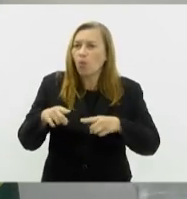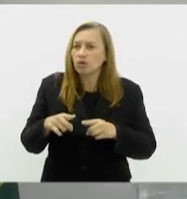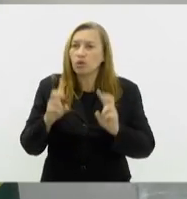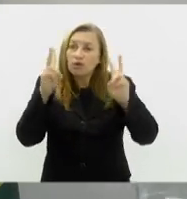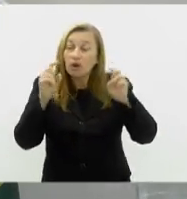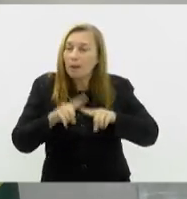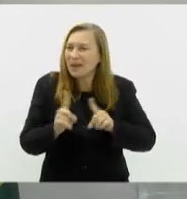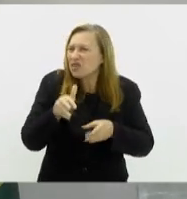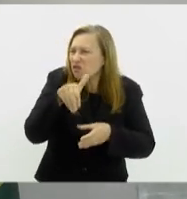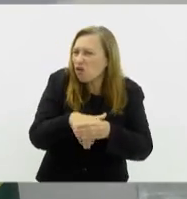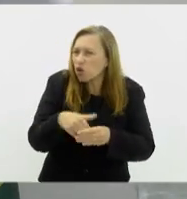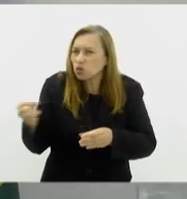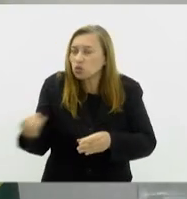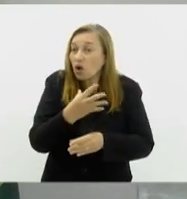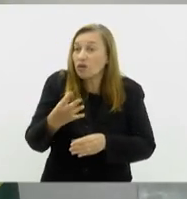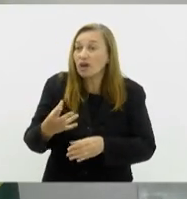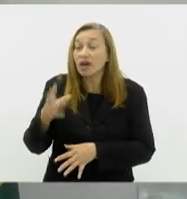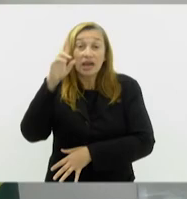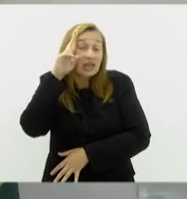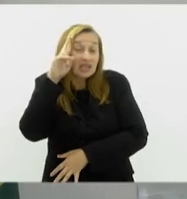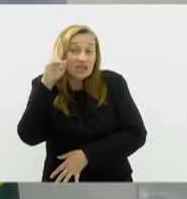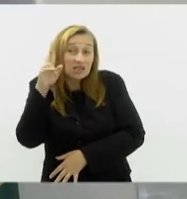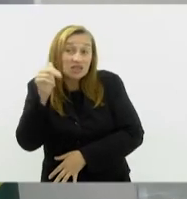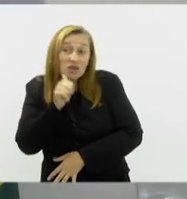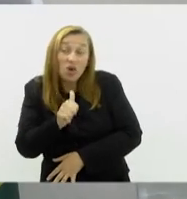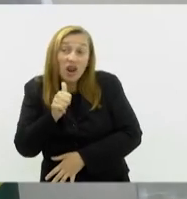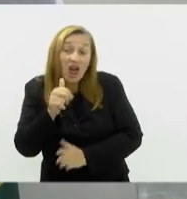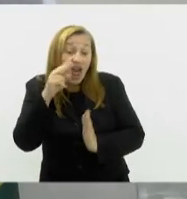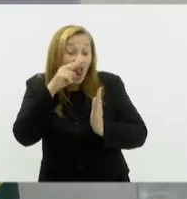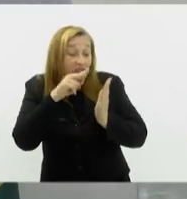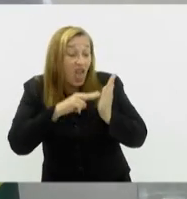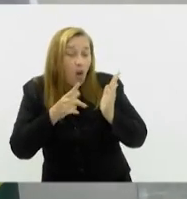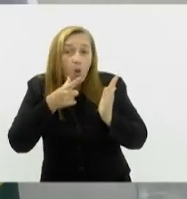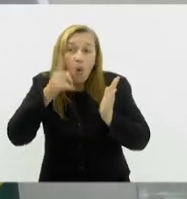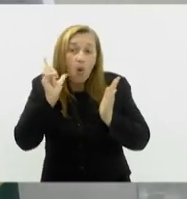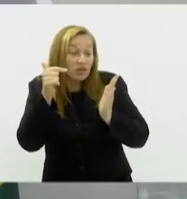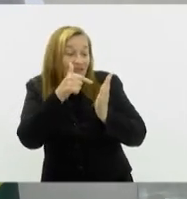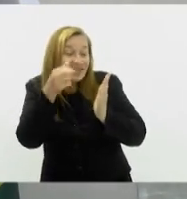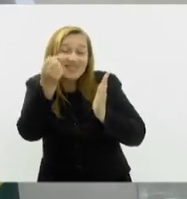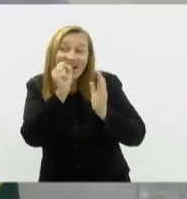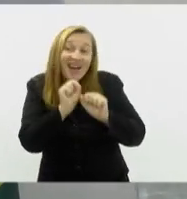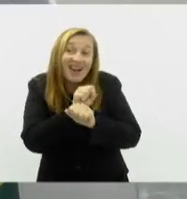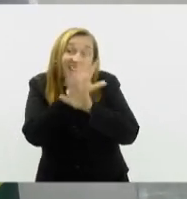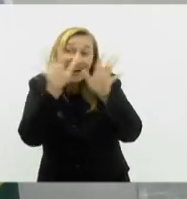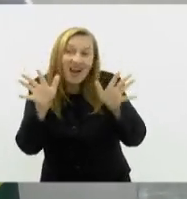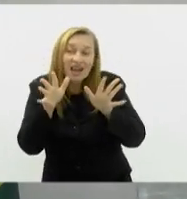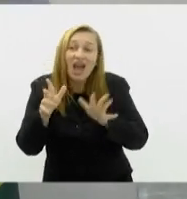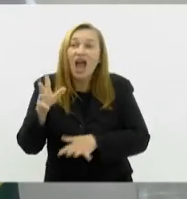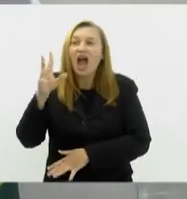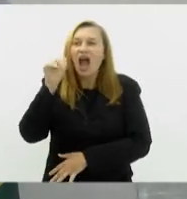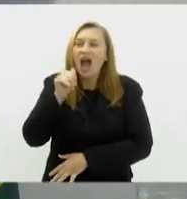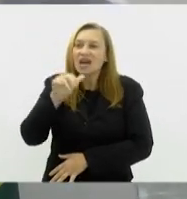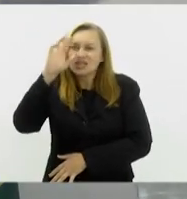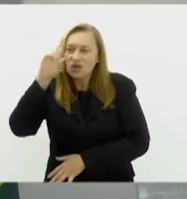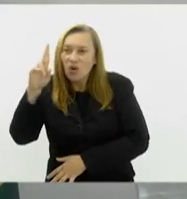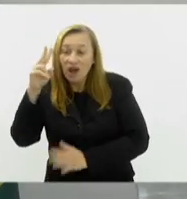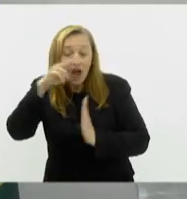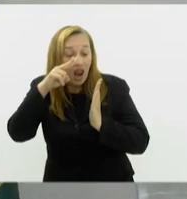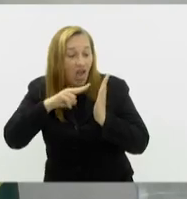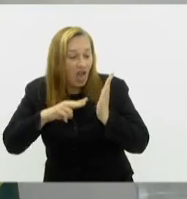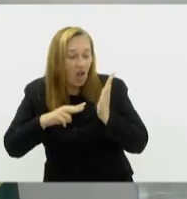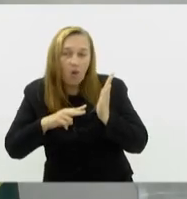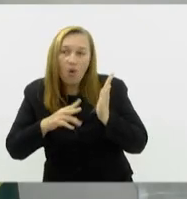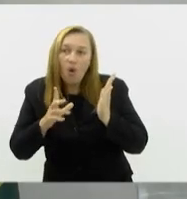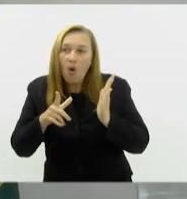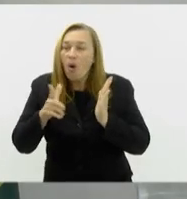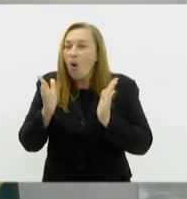voto novo é o que a senhora leu ontem isso aqui é isso aqui tá claro a senhora leu ontem seis páginas hoje a senhora apresentou